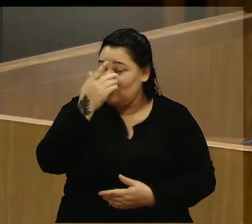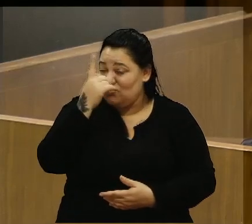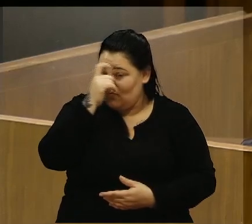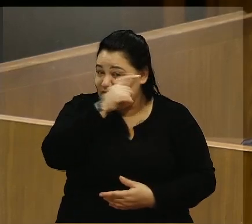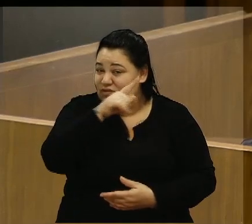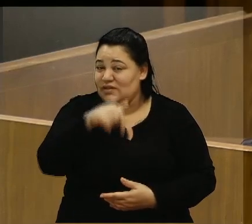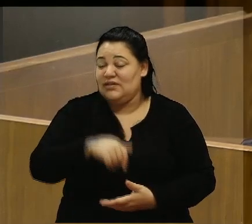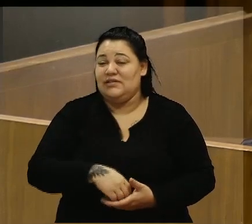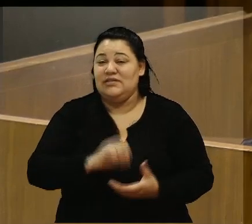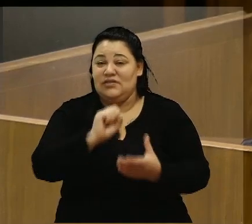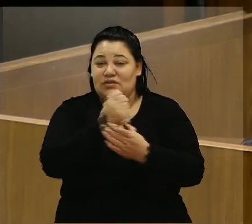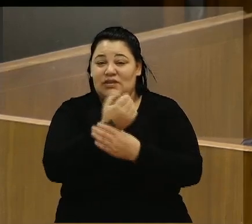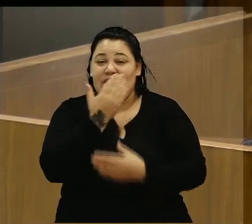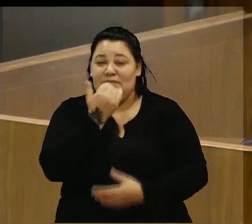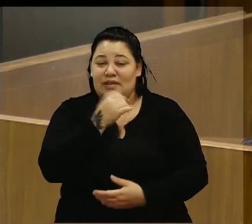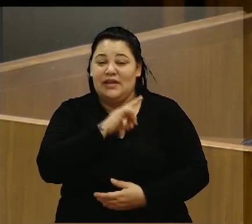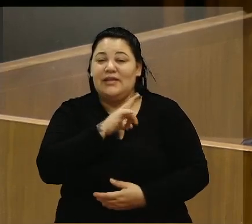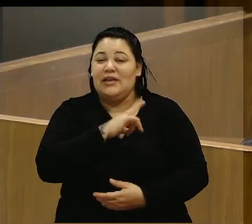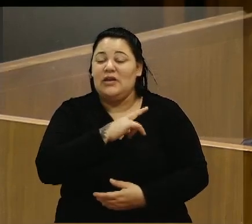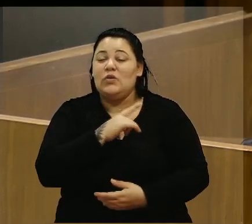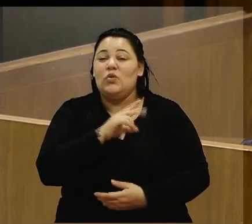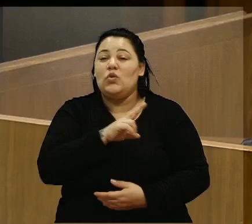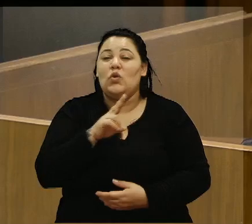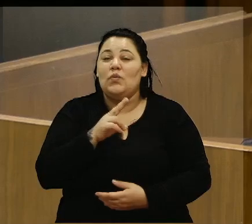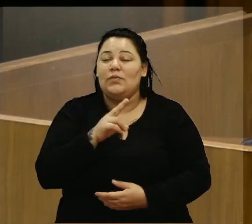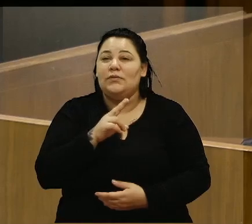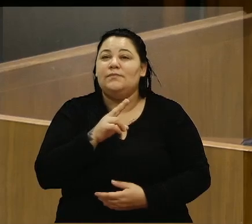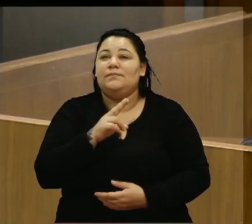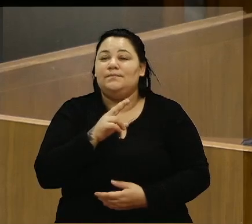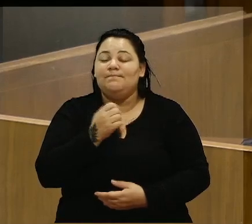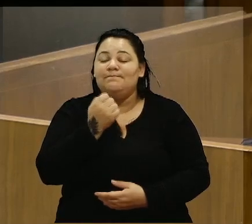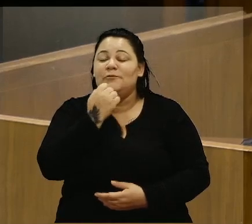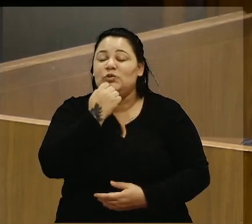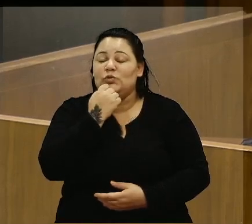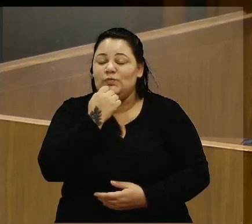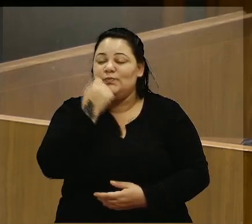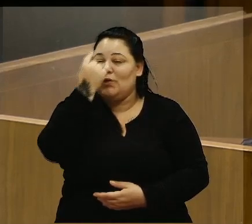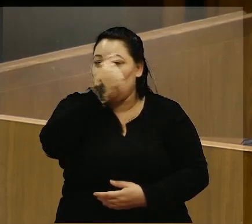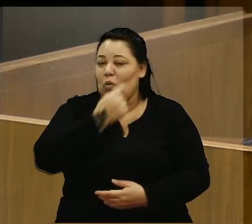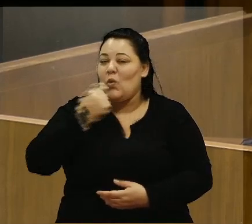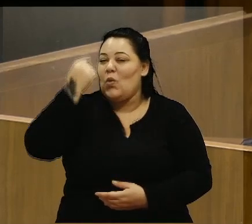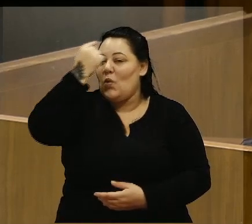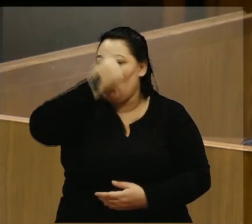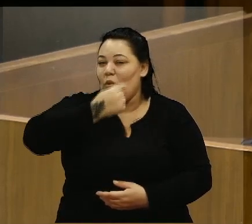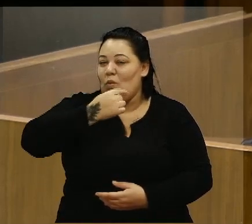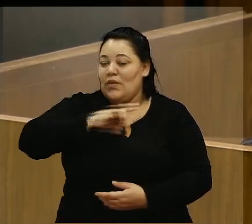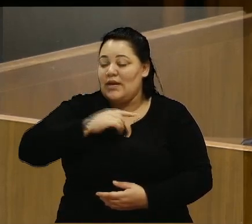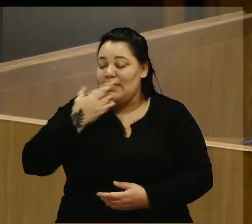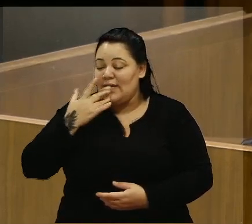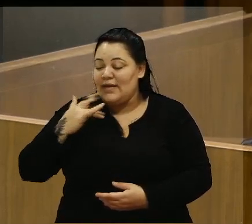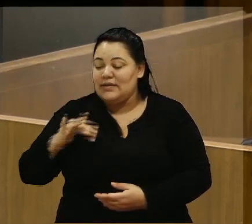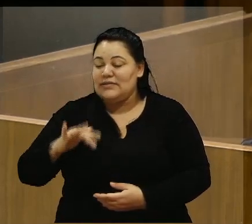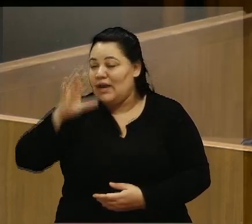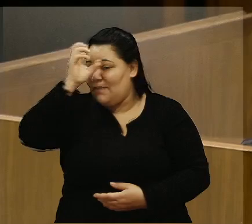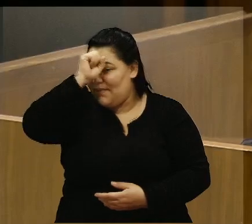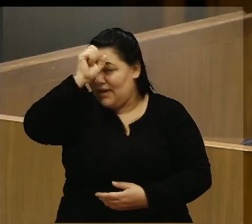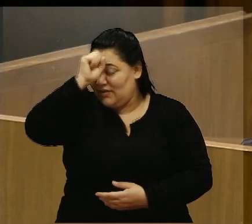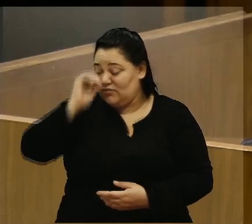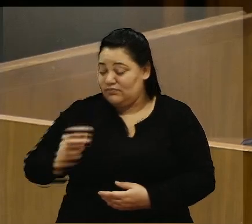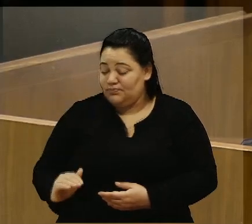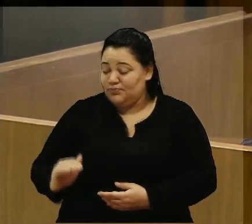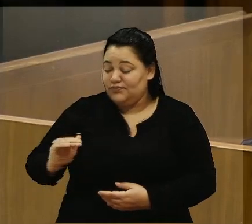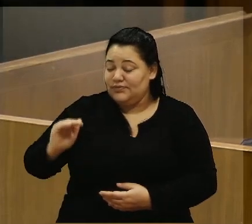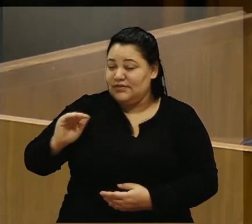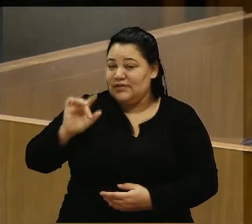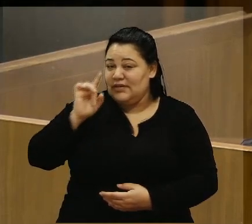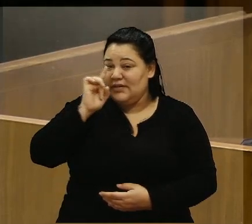nome duro, tem cor, tem CEP, tem rosto marcado. É criança que aprende aprende desde cedo que a mãe serve no